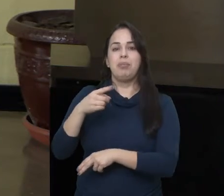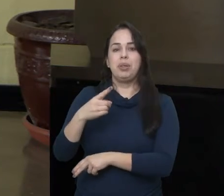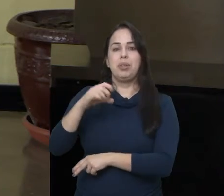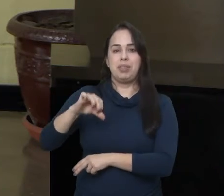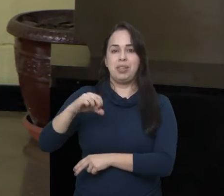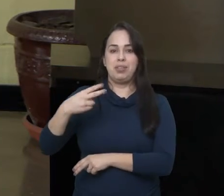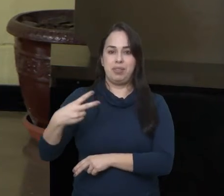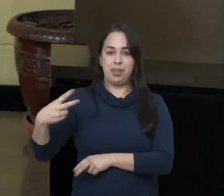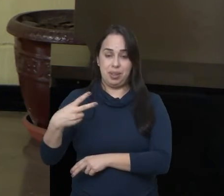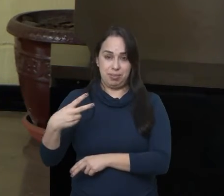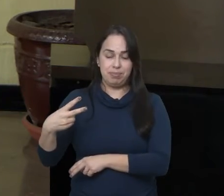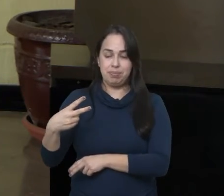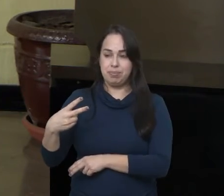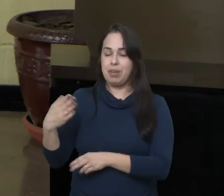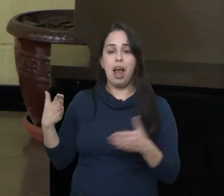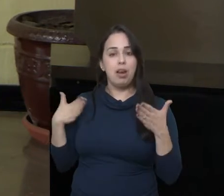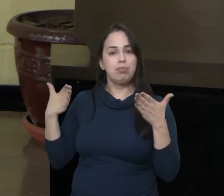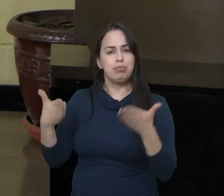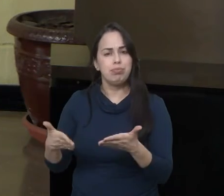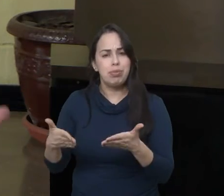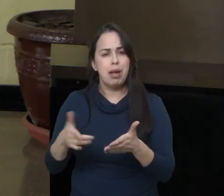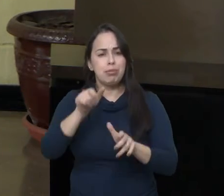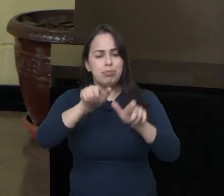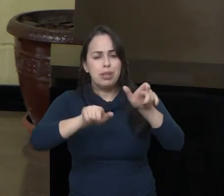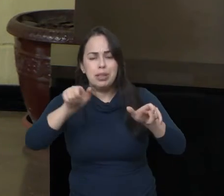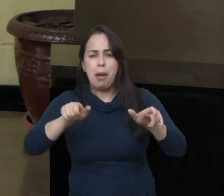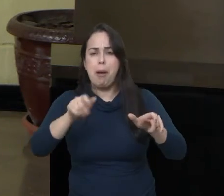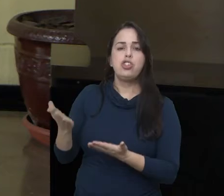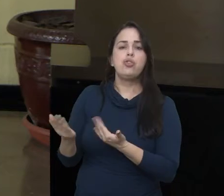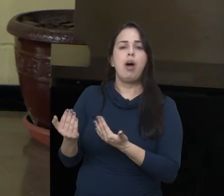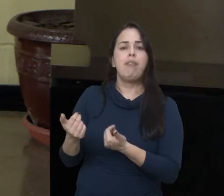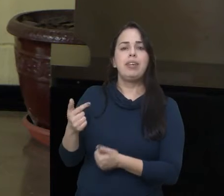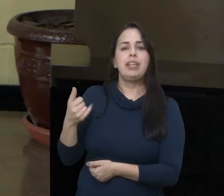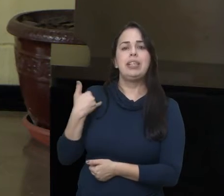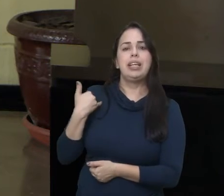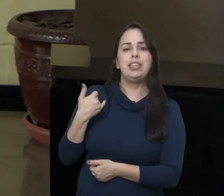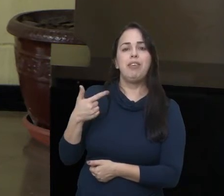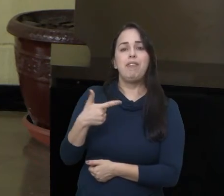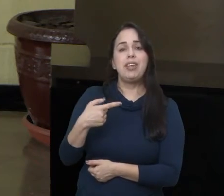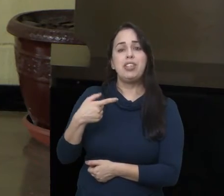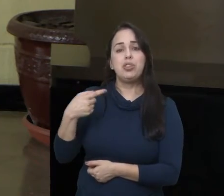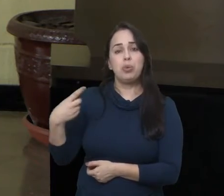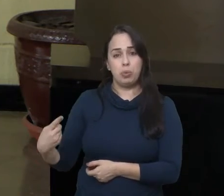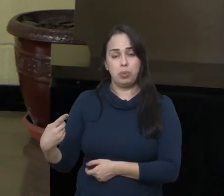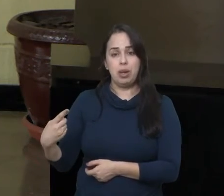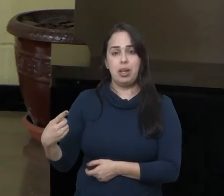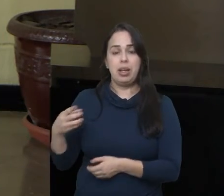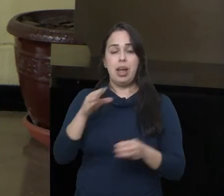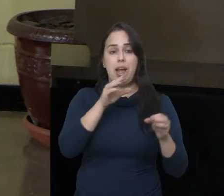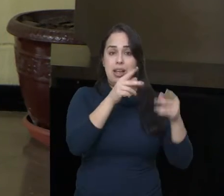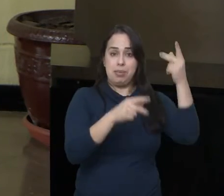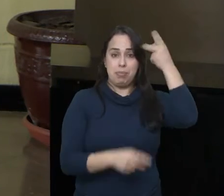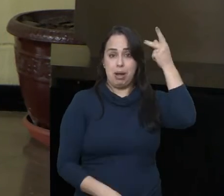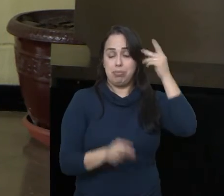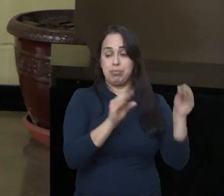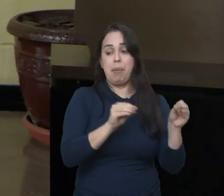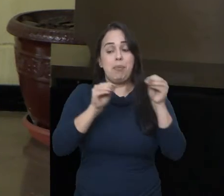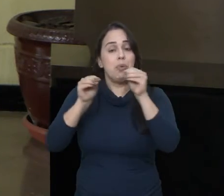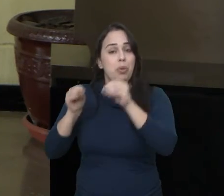refrigeração, operador de máquina, operador de processo de produção, operador de telemarketing